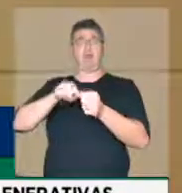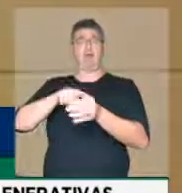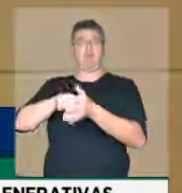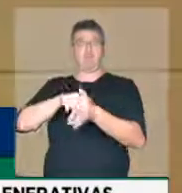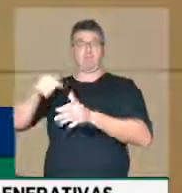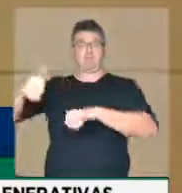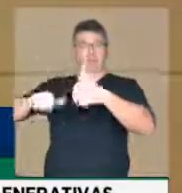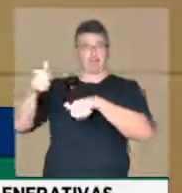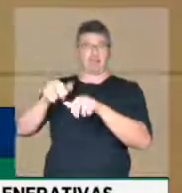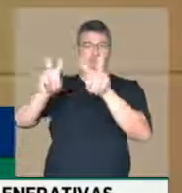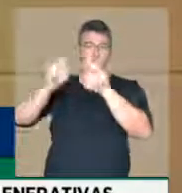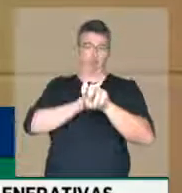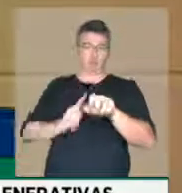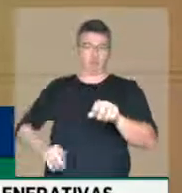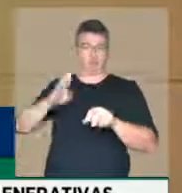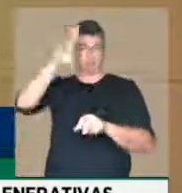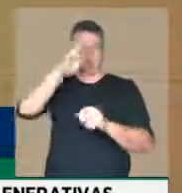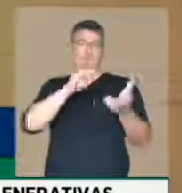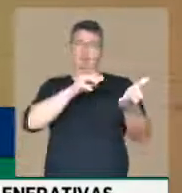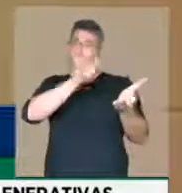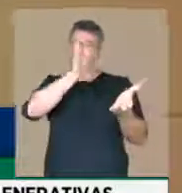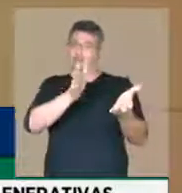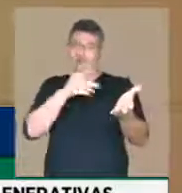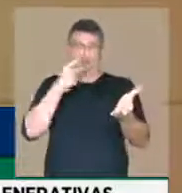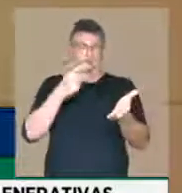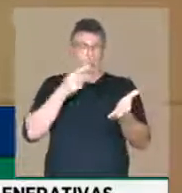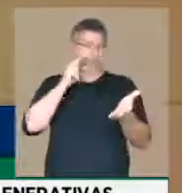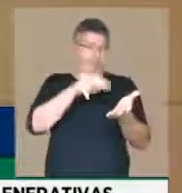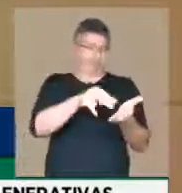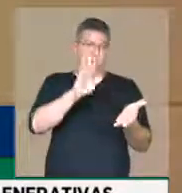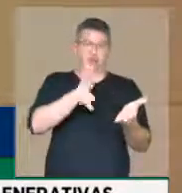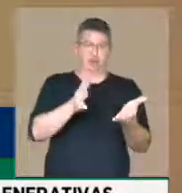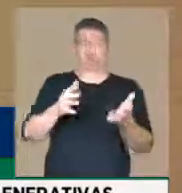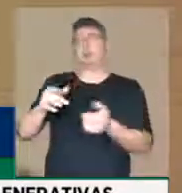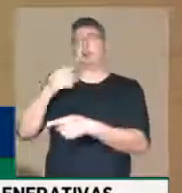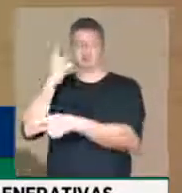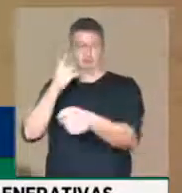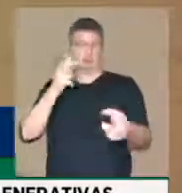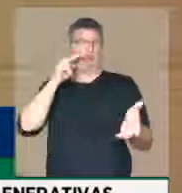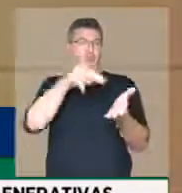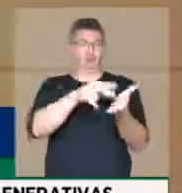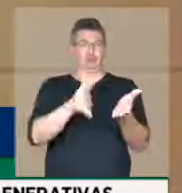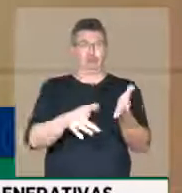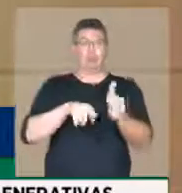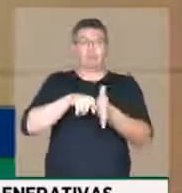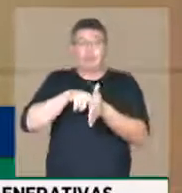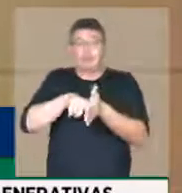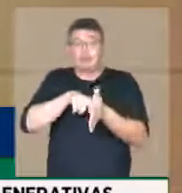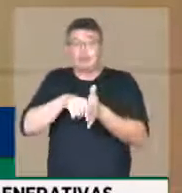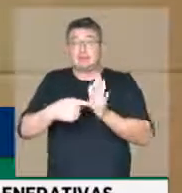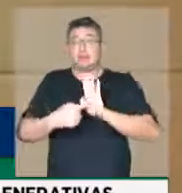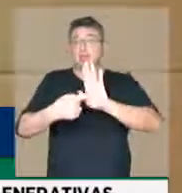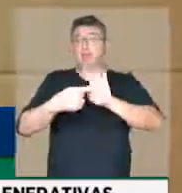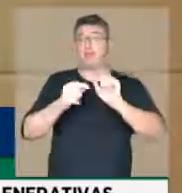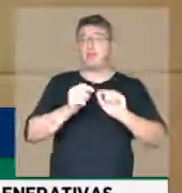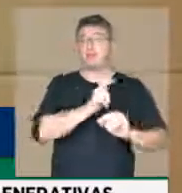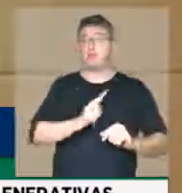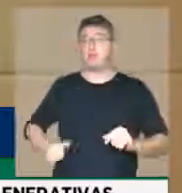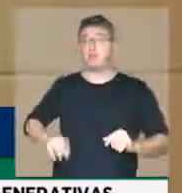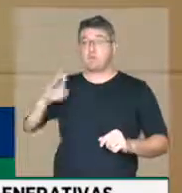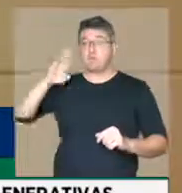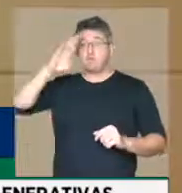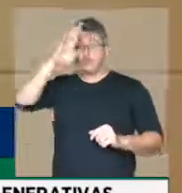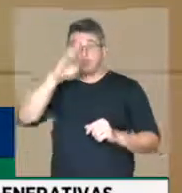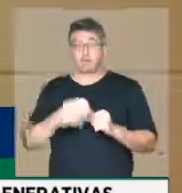Certamente Vossa Excelência viu, certamente todos os colegas viram, uma pesquisa que mostra que o governo